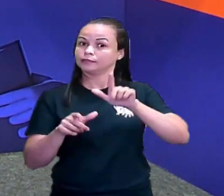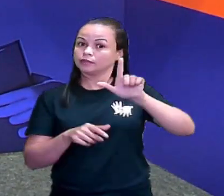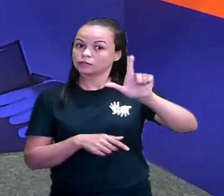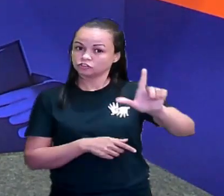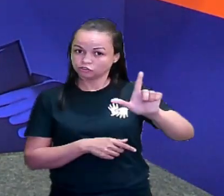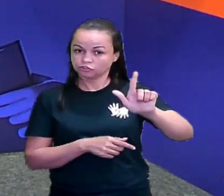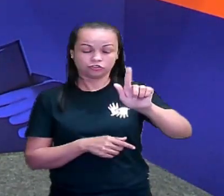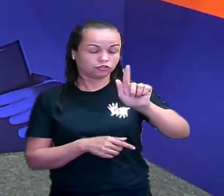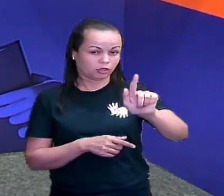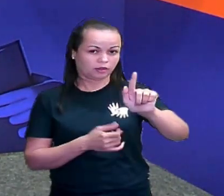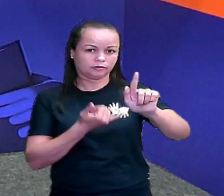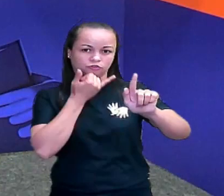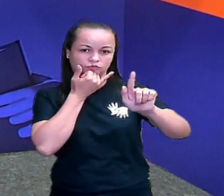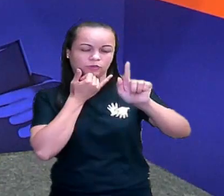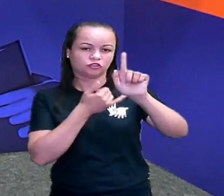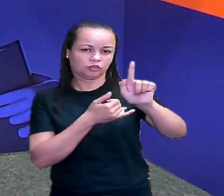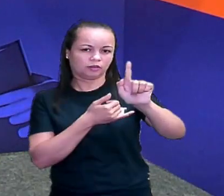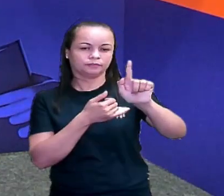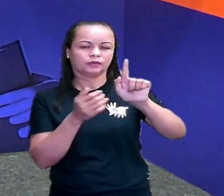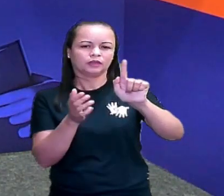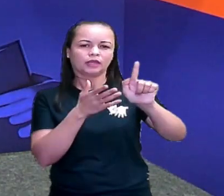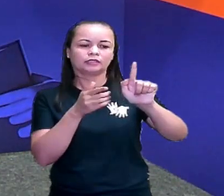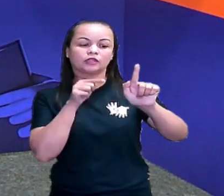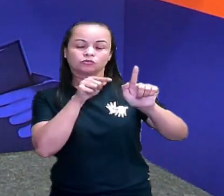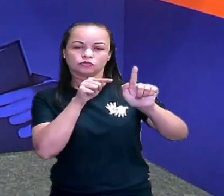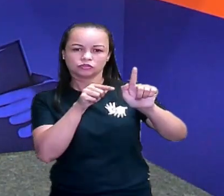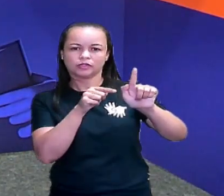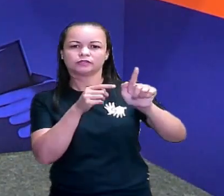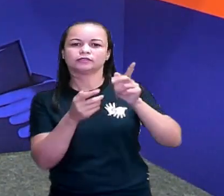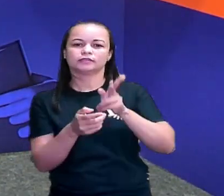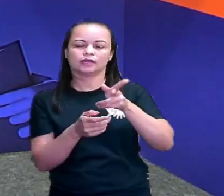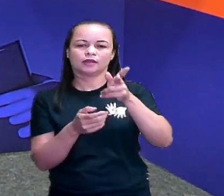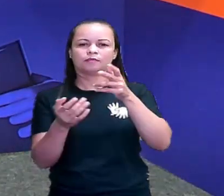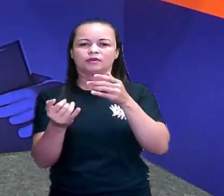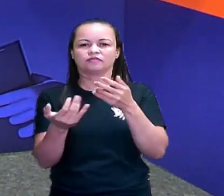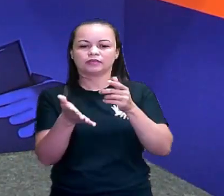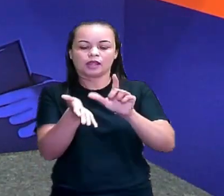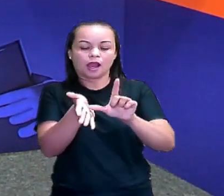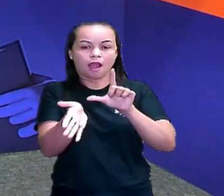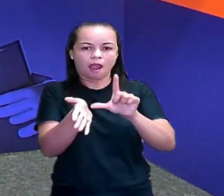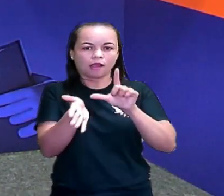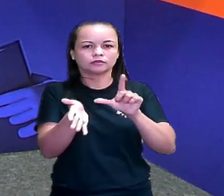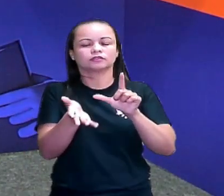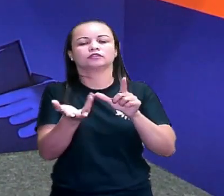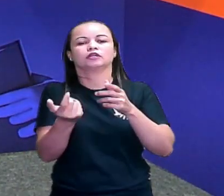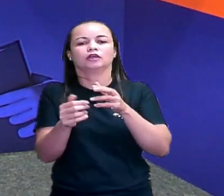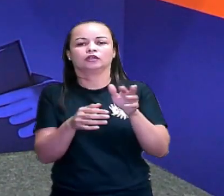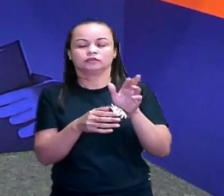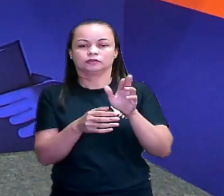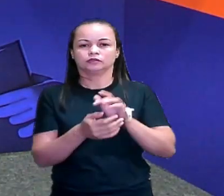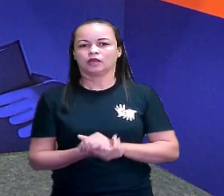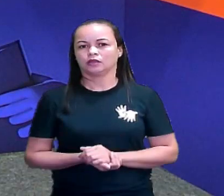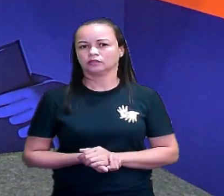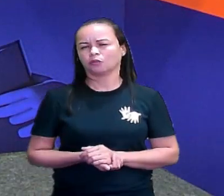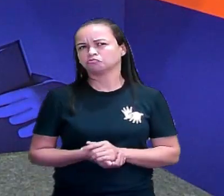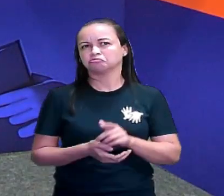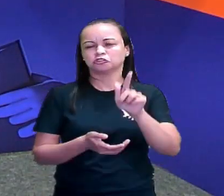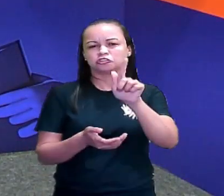gente. A letra J sempre vai ter o som de R, tá certo? Aí a gente tem, ó,